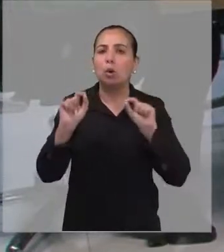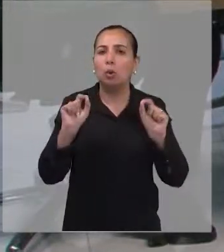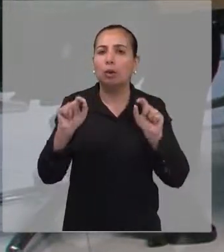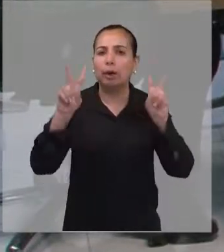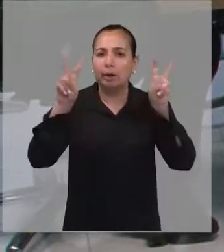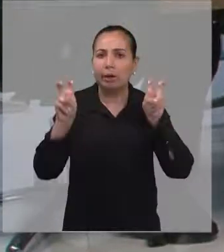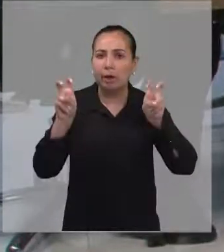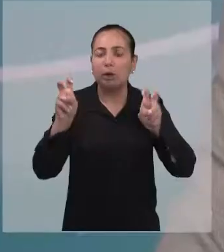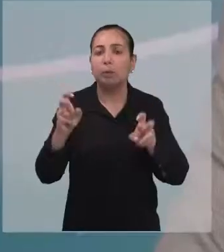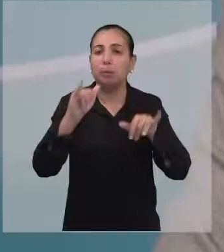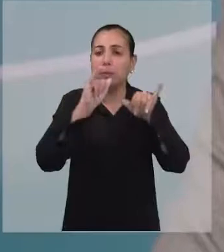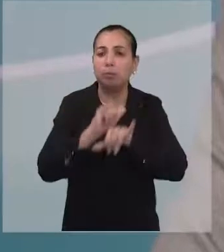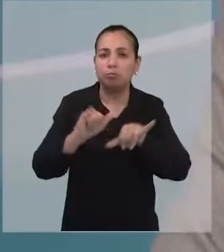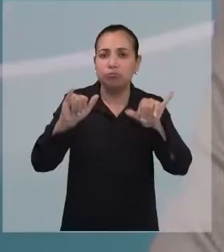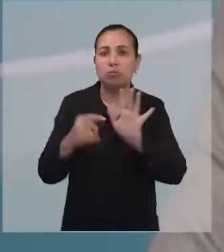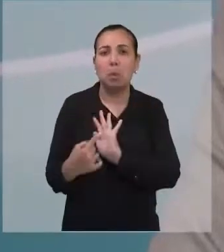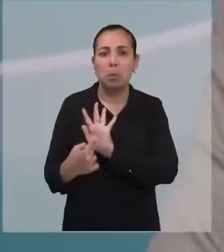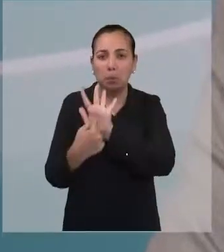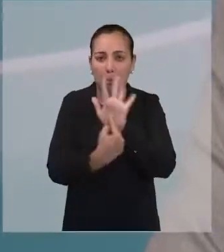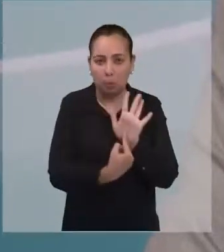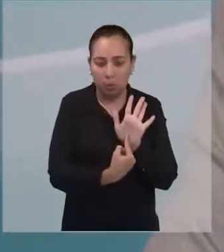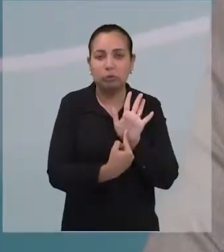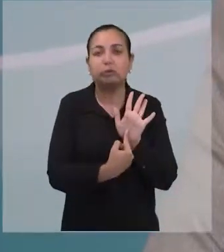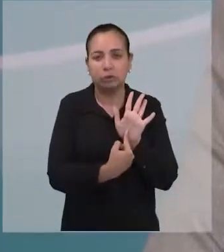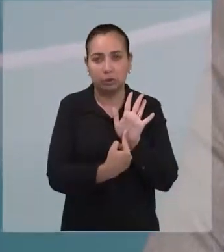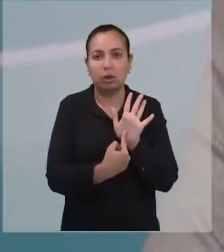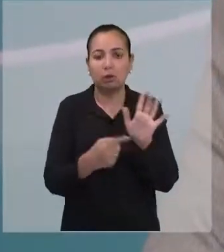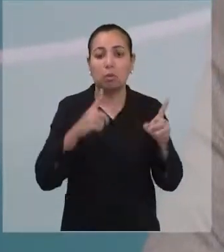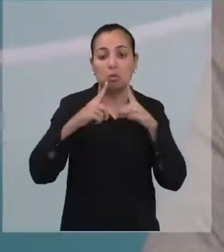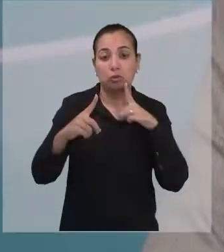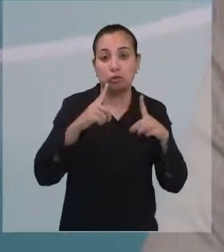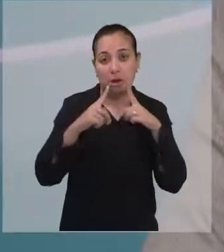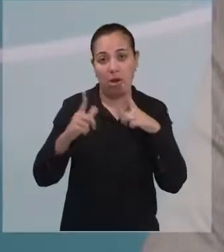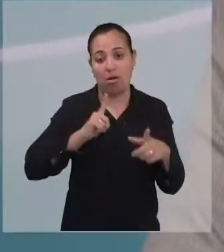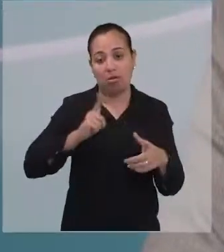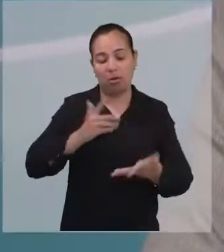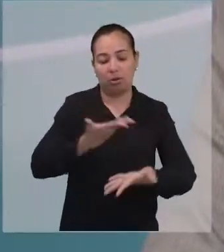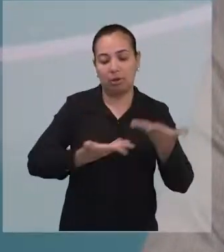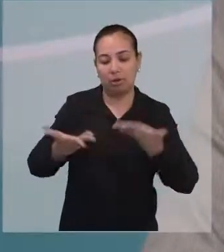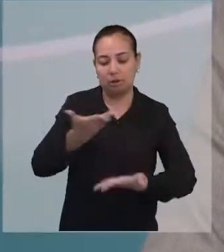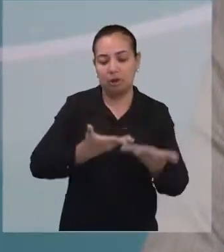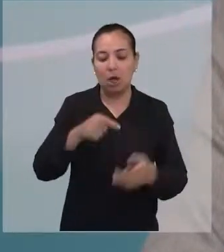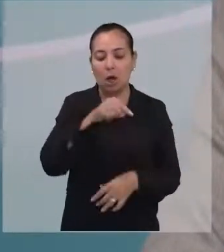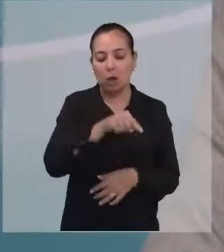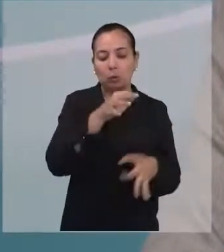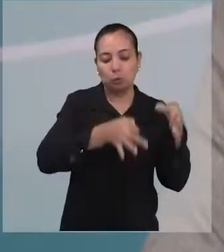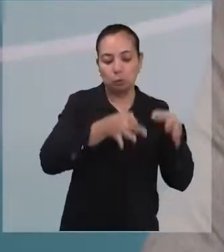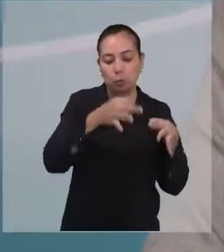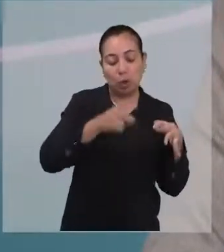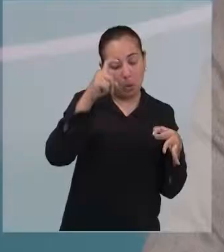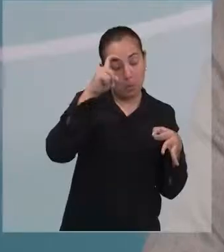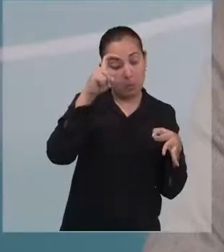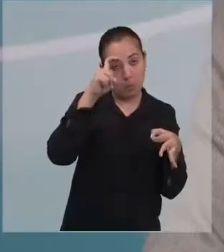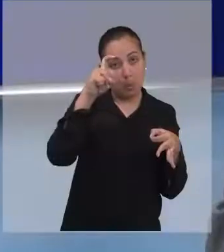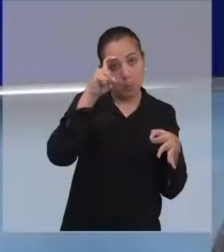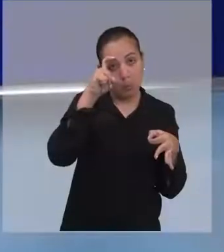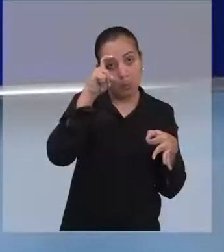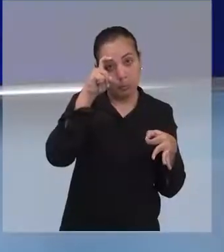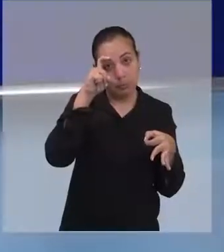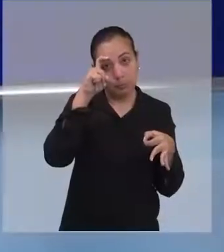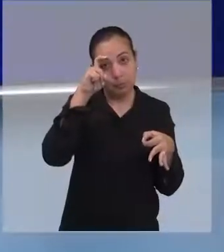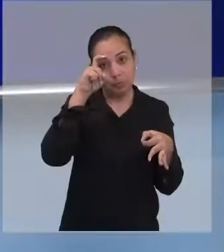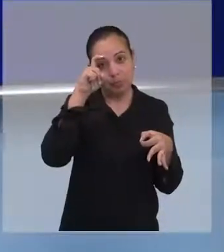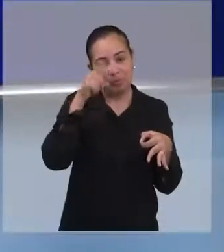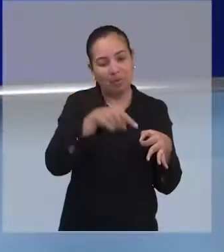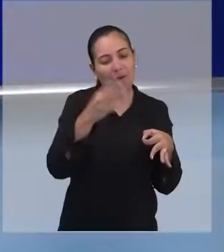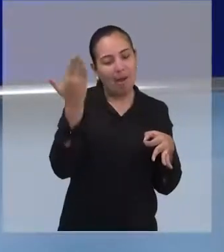Mostrando aí esse diálogo, essa interação entre o juiz Sérgio Moro, à época, quando estava à